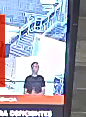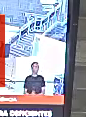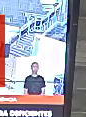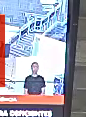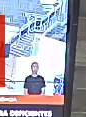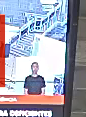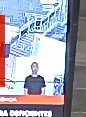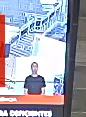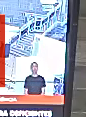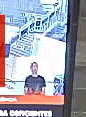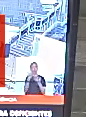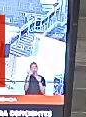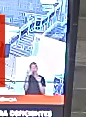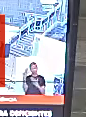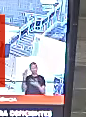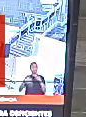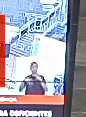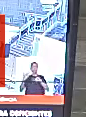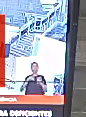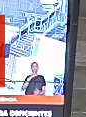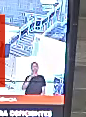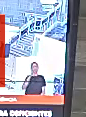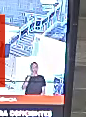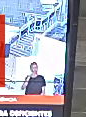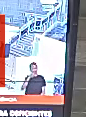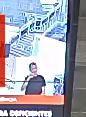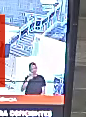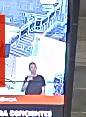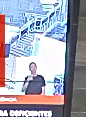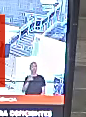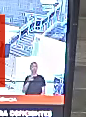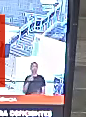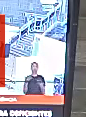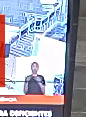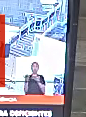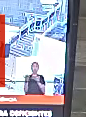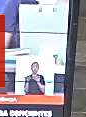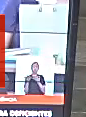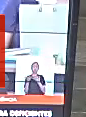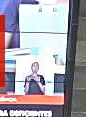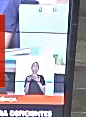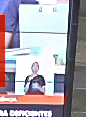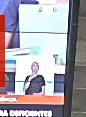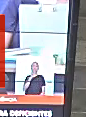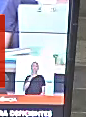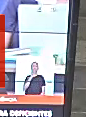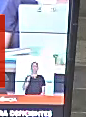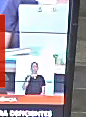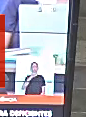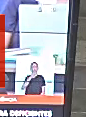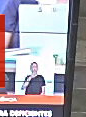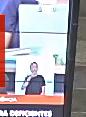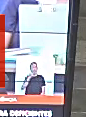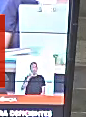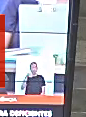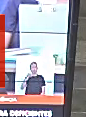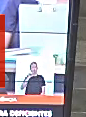Obrigado pelas palavras, dona Denise Martins Ferreira. Passo a palavra a Leonardo Matos, Sua